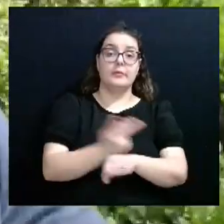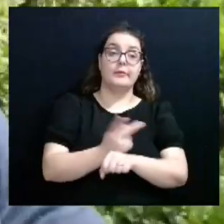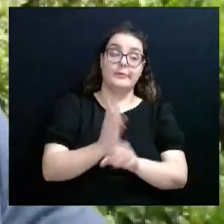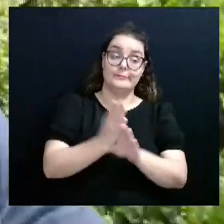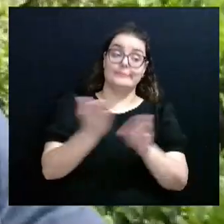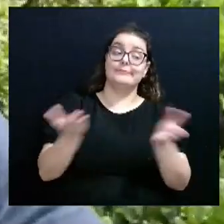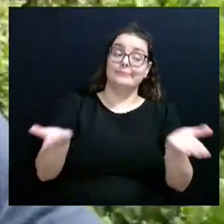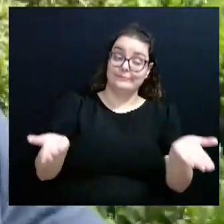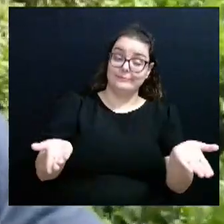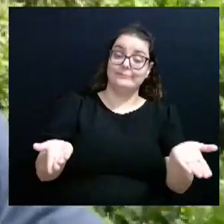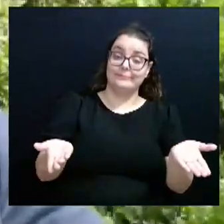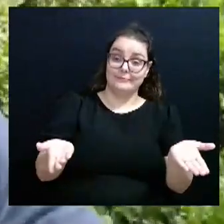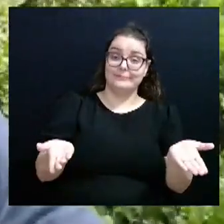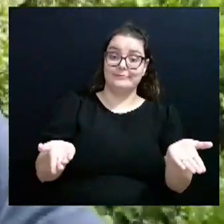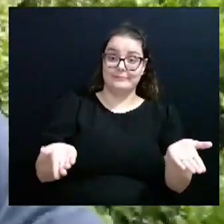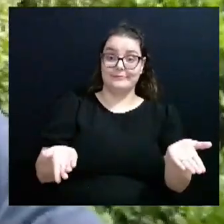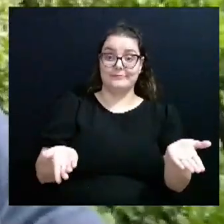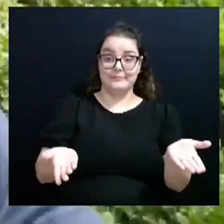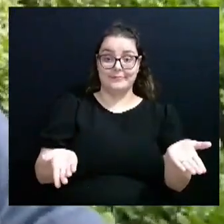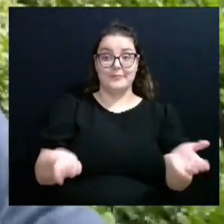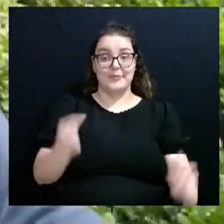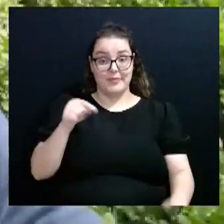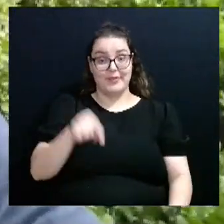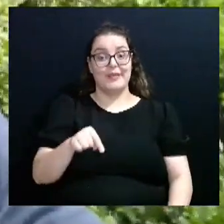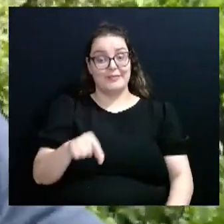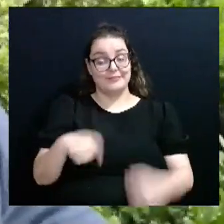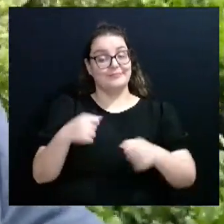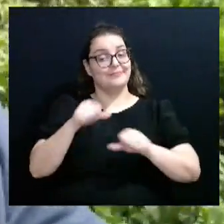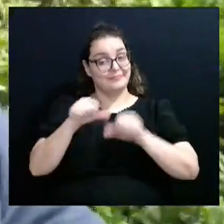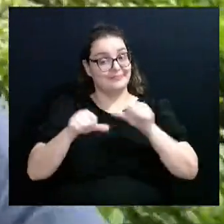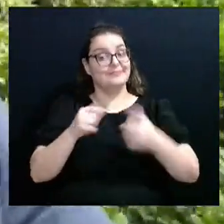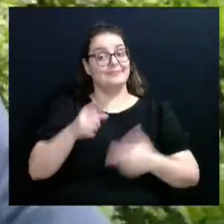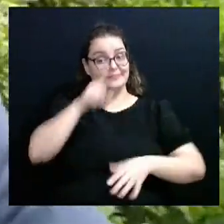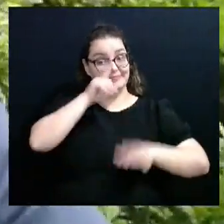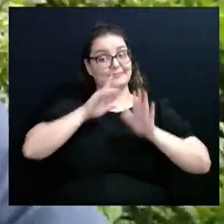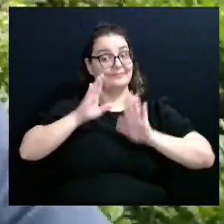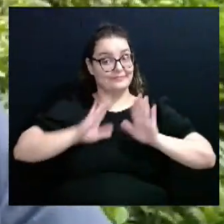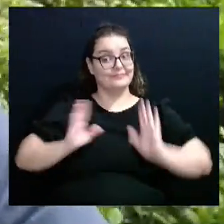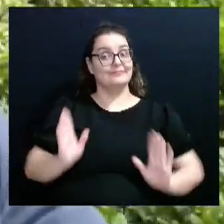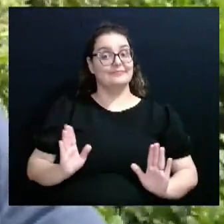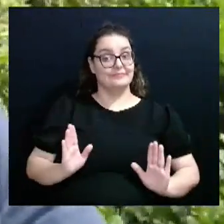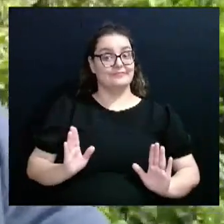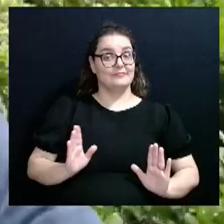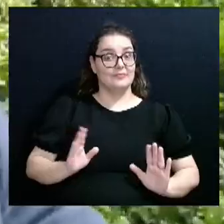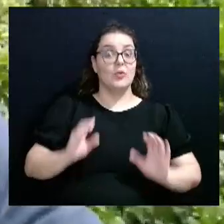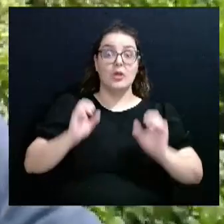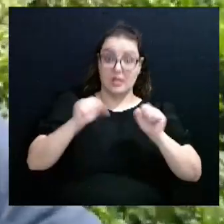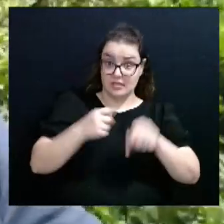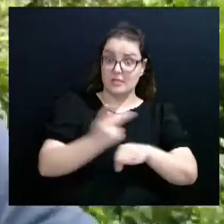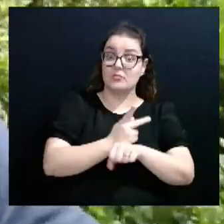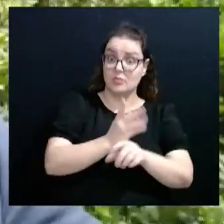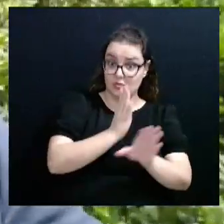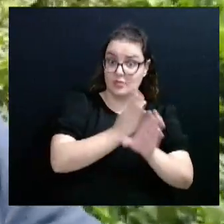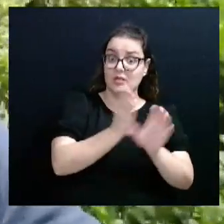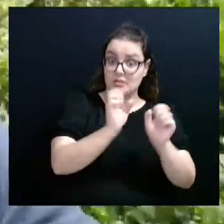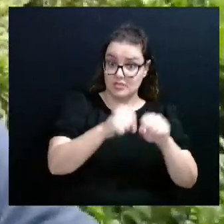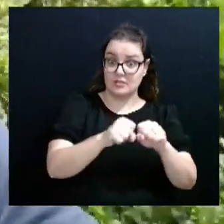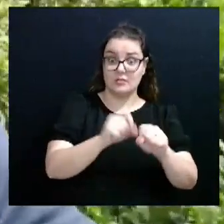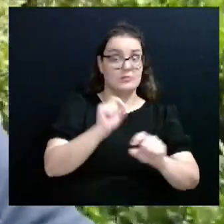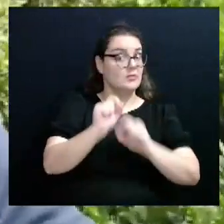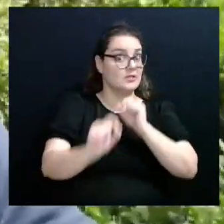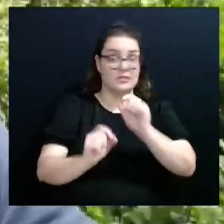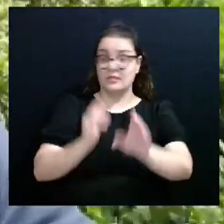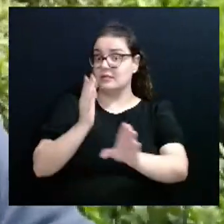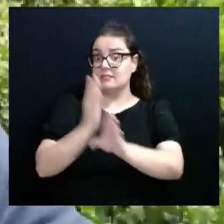isso daí é uma situação que a gente precisa ter bastante cuidado, porque sim, quem procura acha, mas quem não acha acaba encontrando